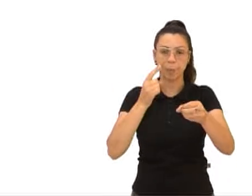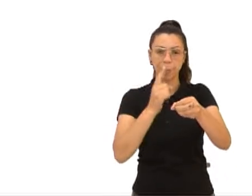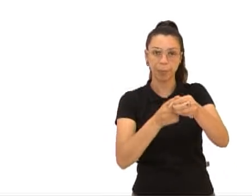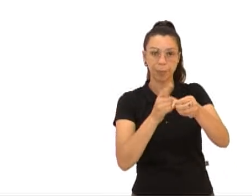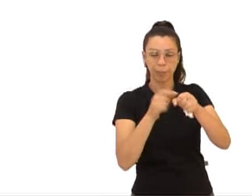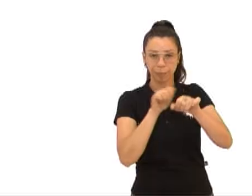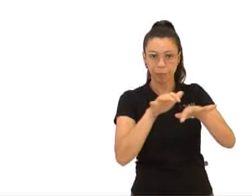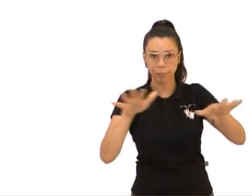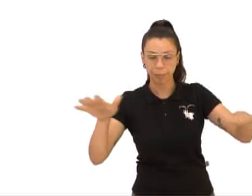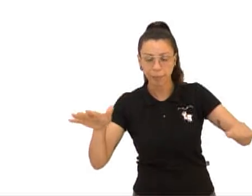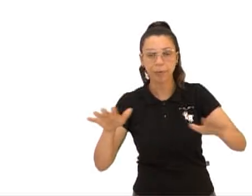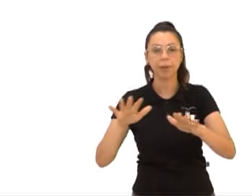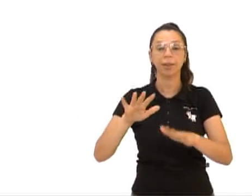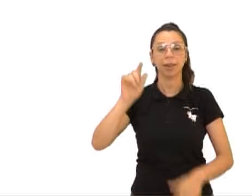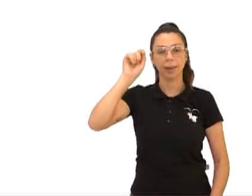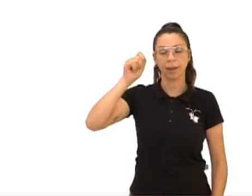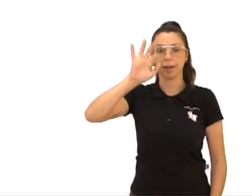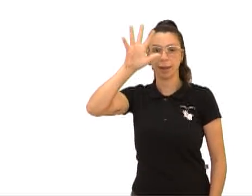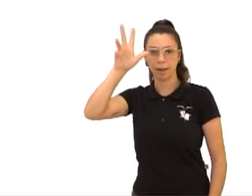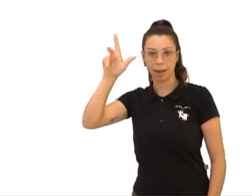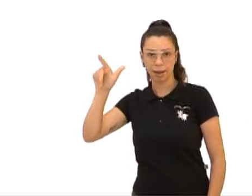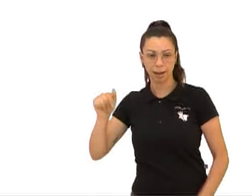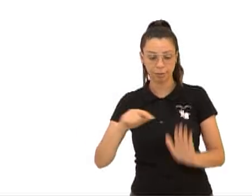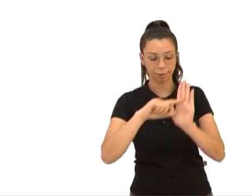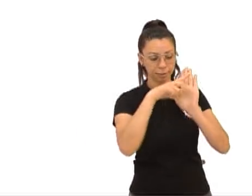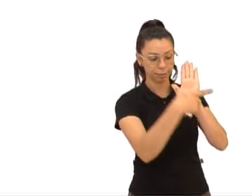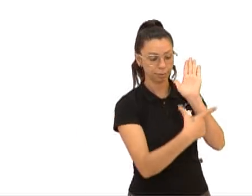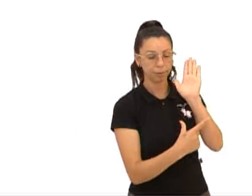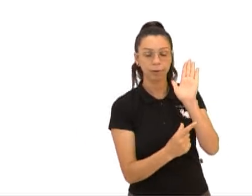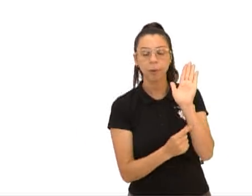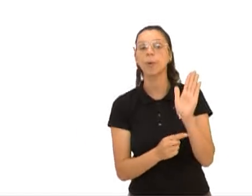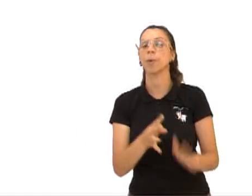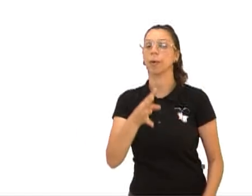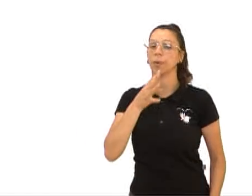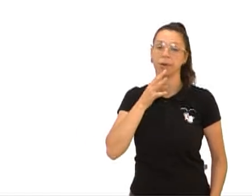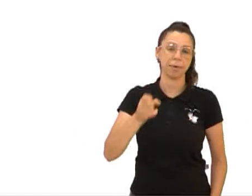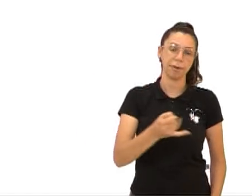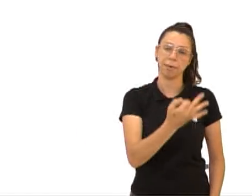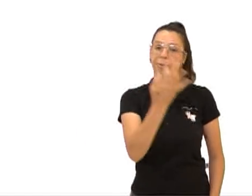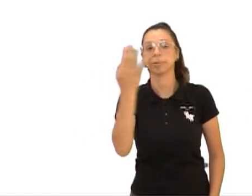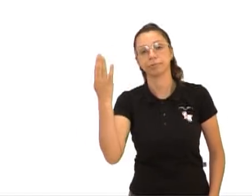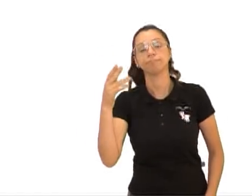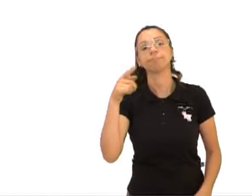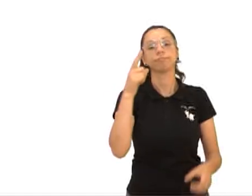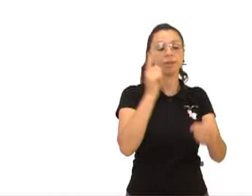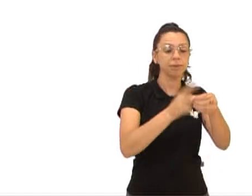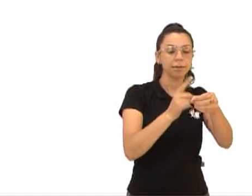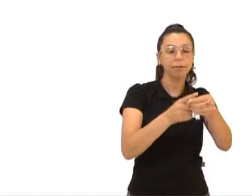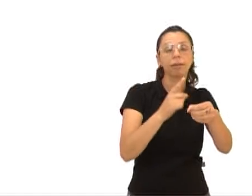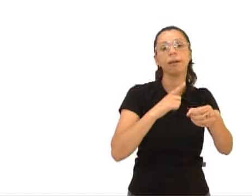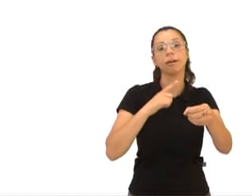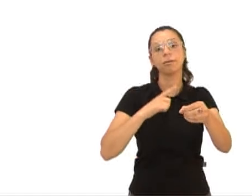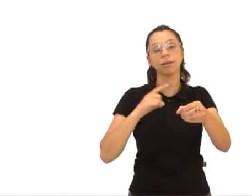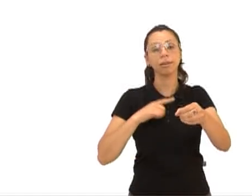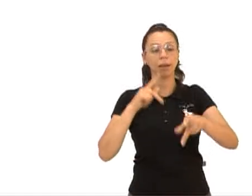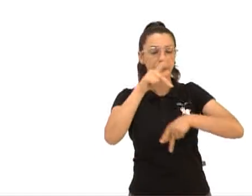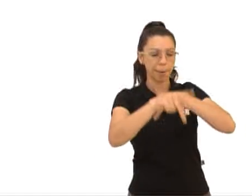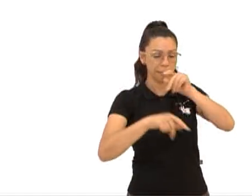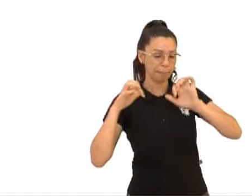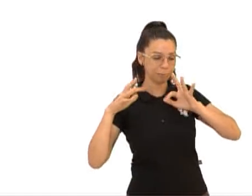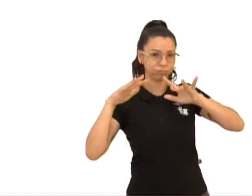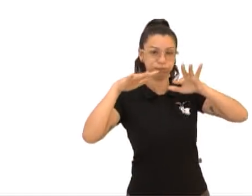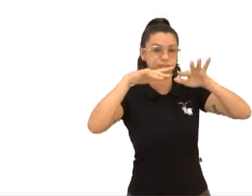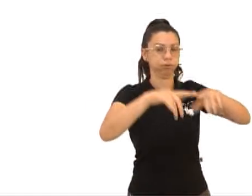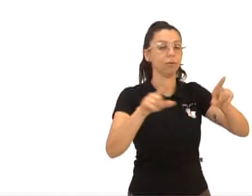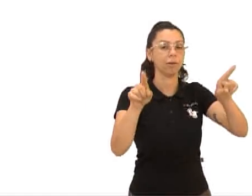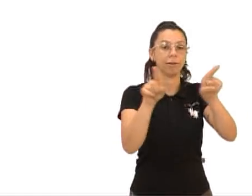África subsaariana, Conhecemos algumas cidades que são grandes aglomerados urbanos, que têm uma infraestrutura